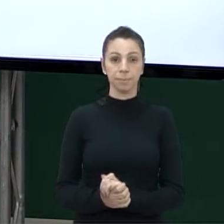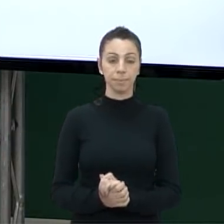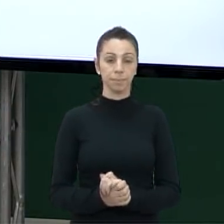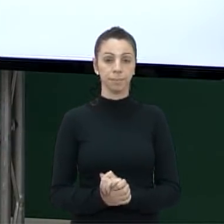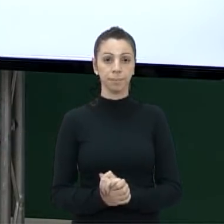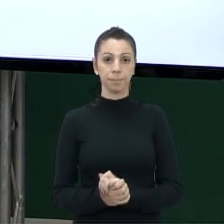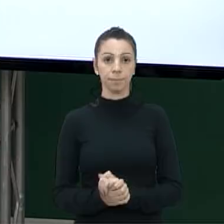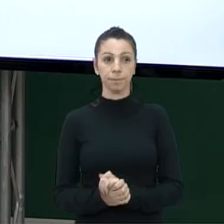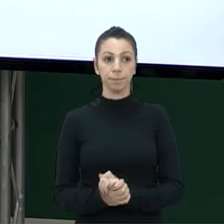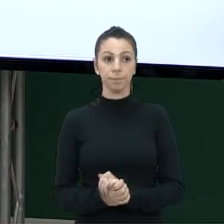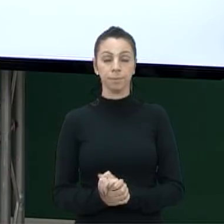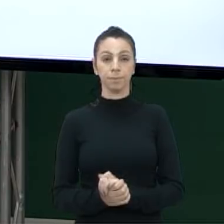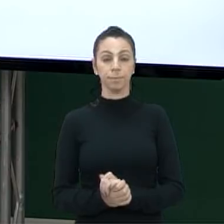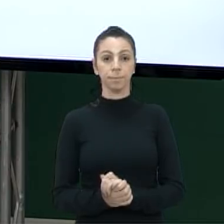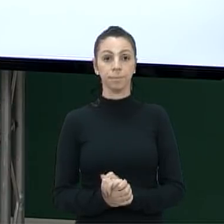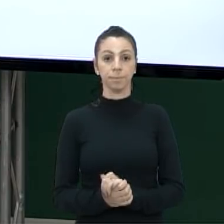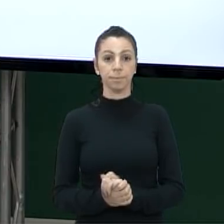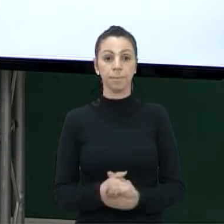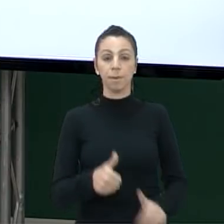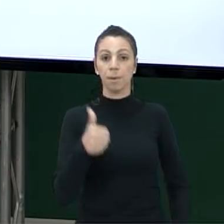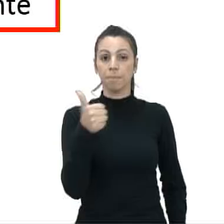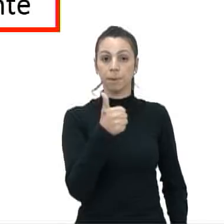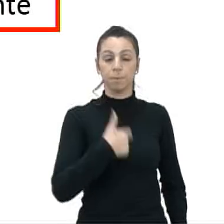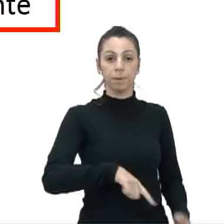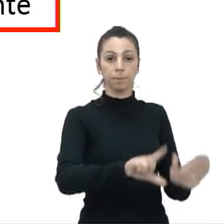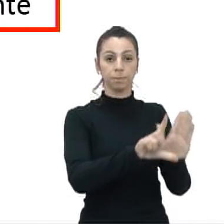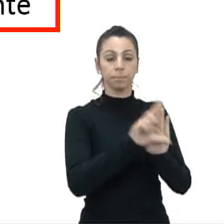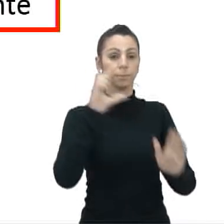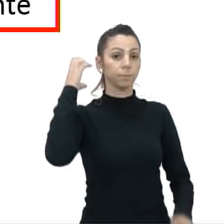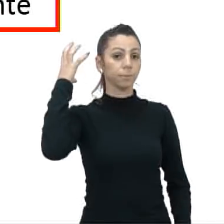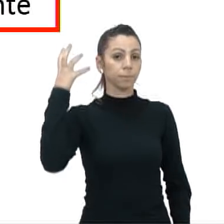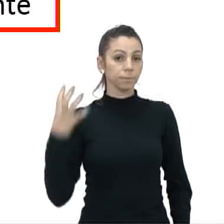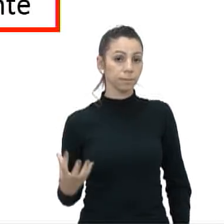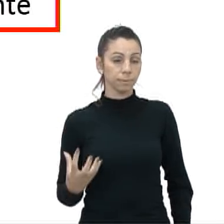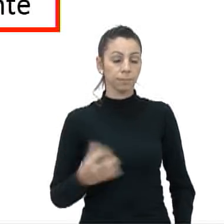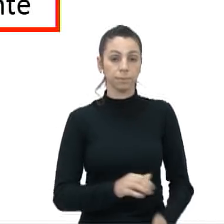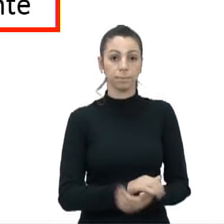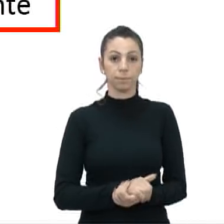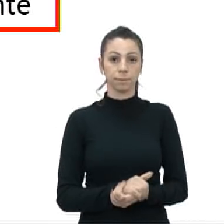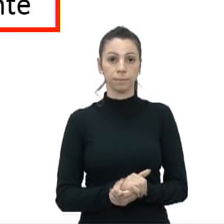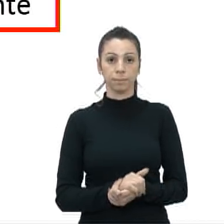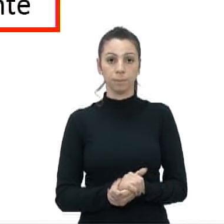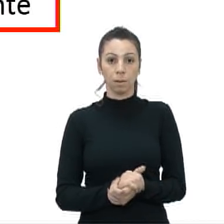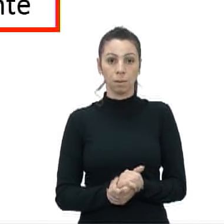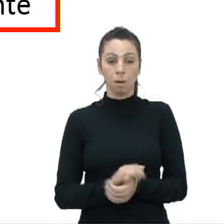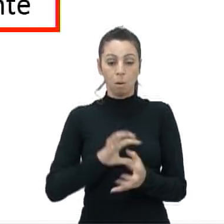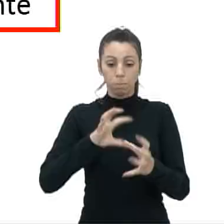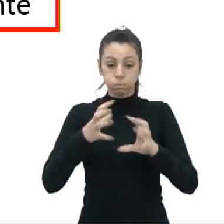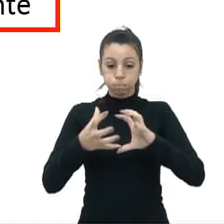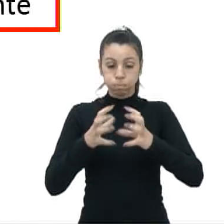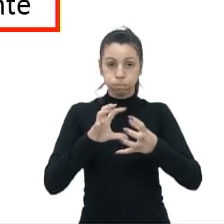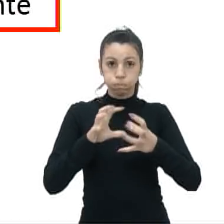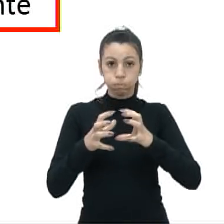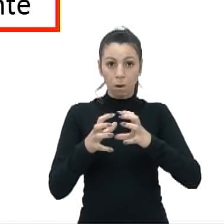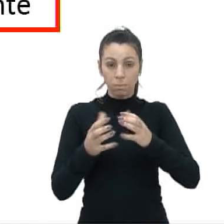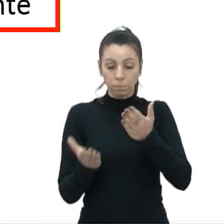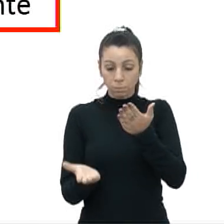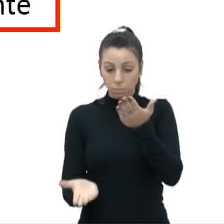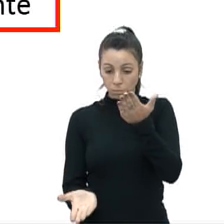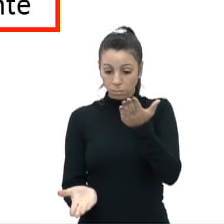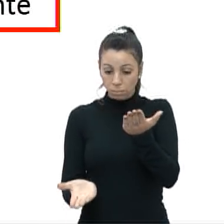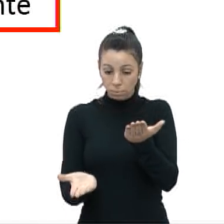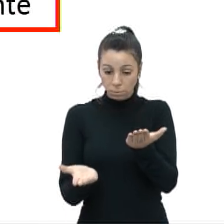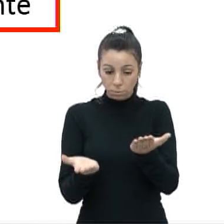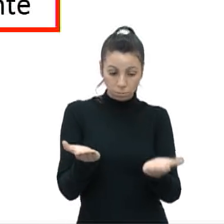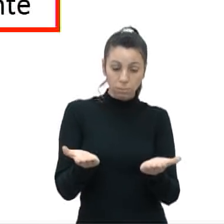Retomando um pouquinho sobre a primeira lei de Newton, né, o que nós tínhamos falado. Ela descreve que corpos com massa tendem a permanecer em equilíbrio,